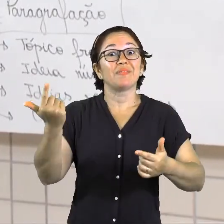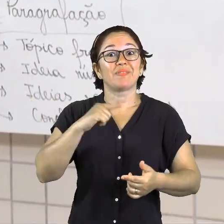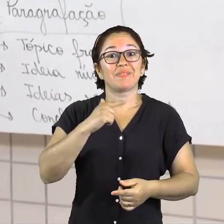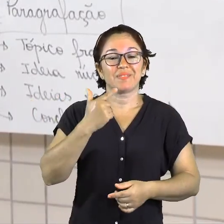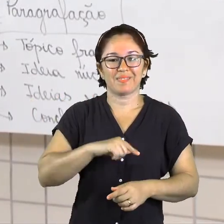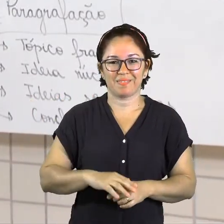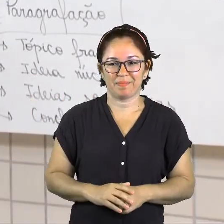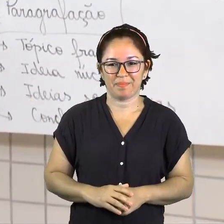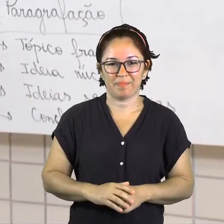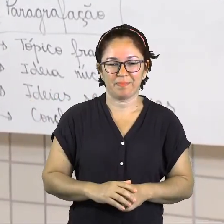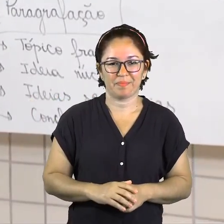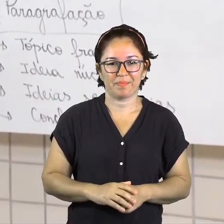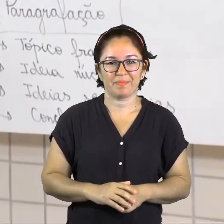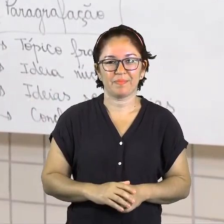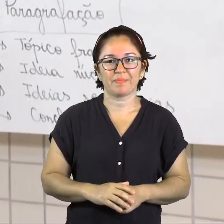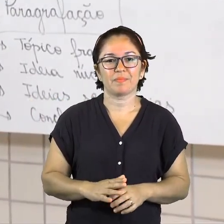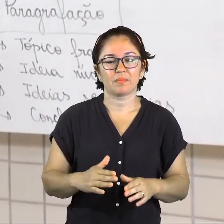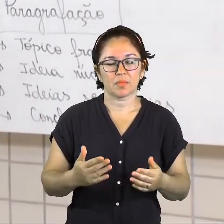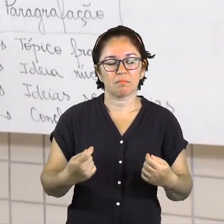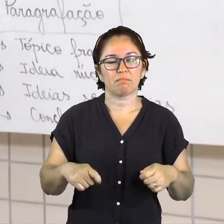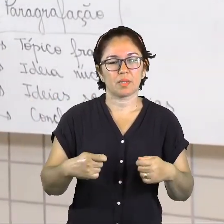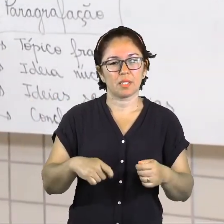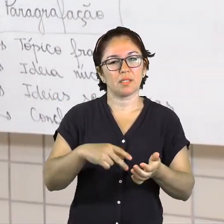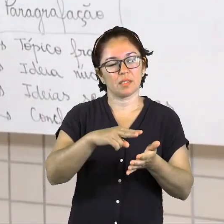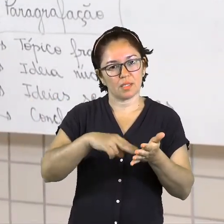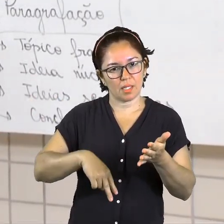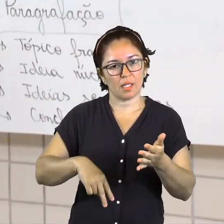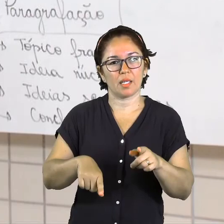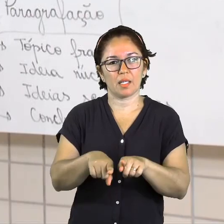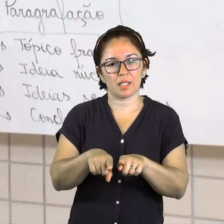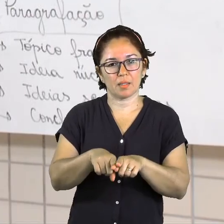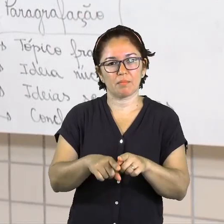produção textual. Mas não esqueçam de estar sempre lendo um bom